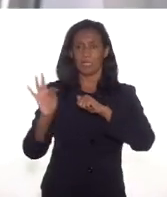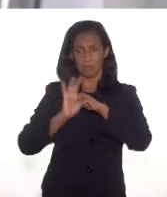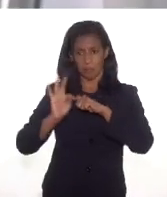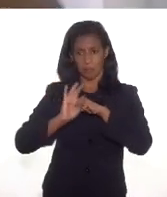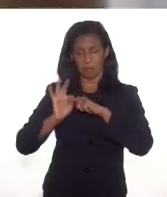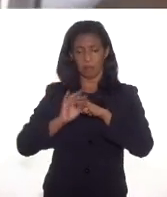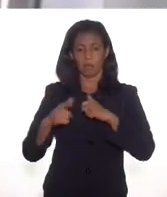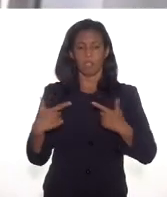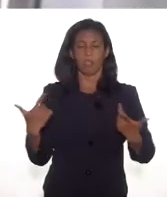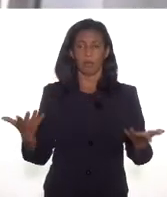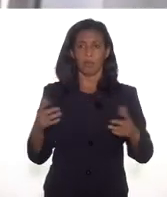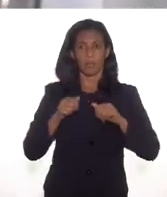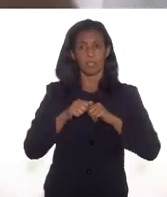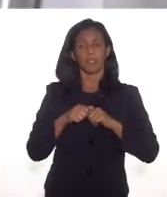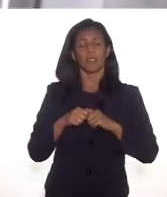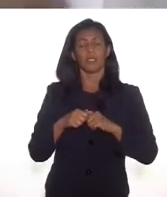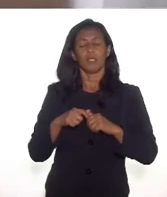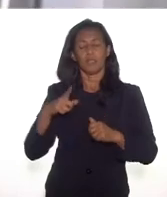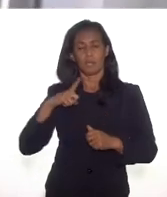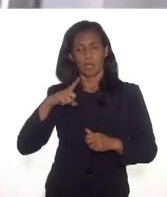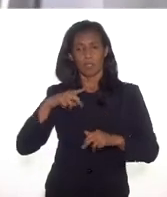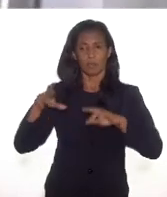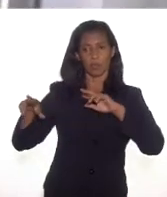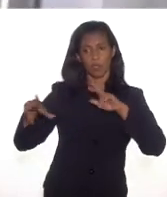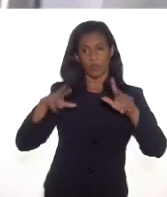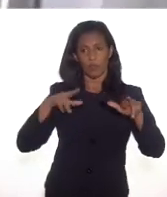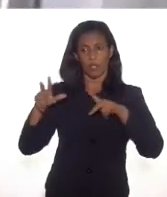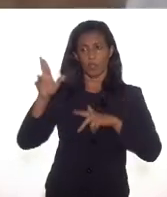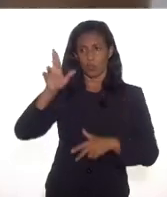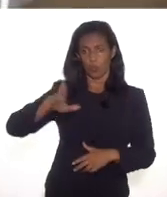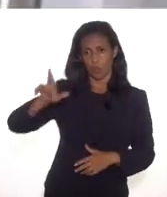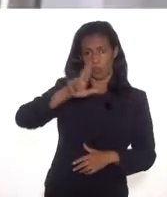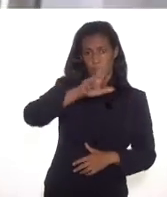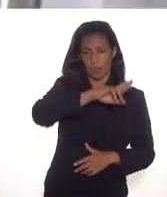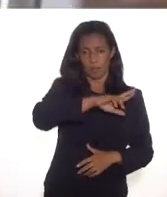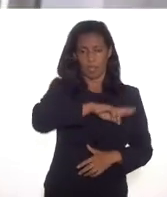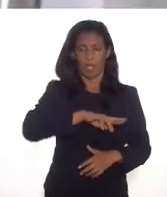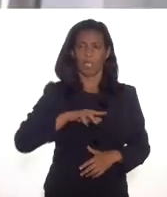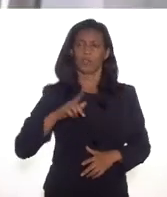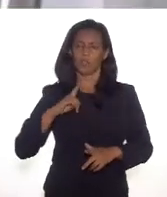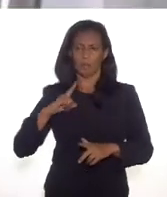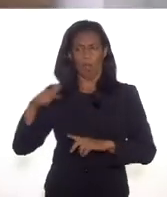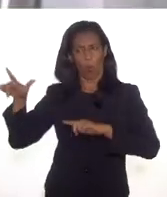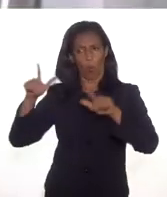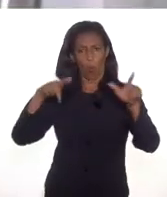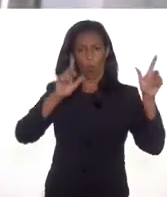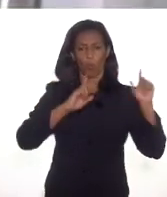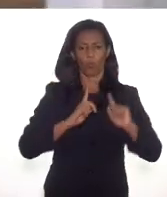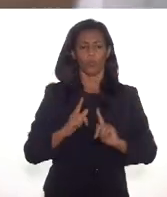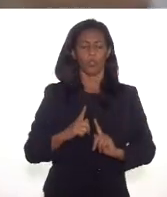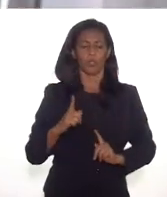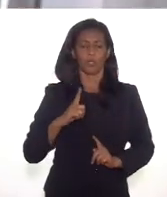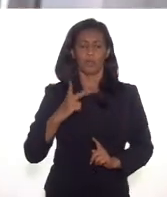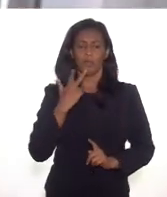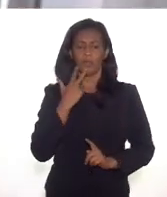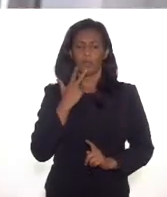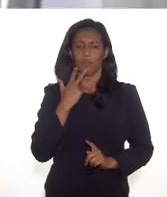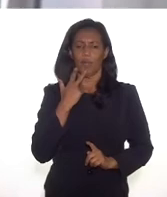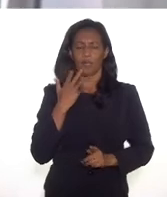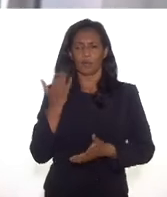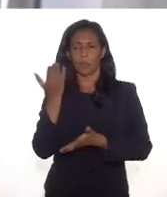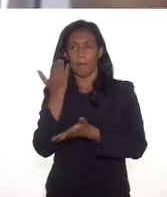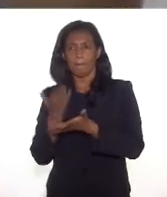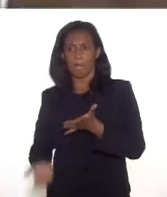UENF, que também se estendem, apesar das diferenças entre as universidades, se estendem às outras universidades, que dizem respeito à reposição de